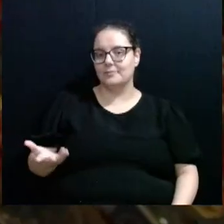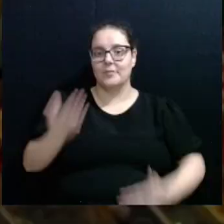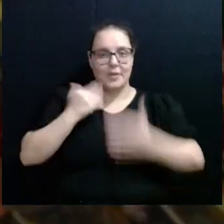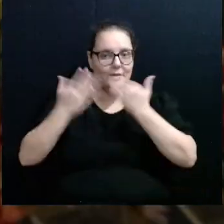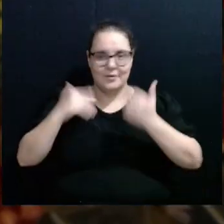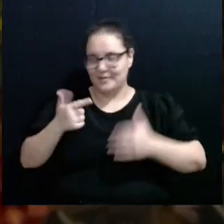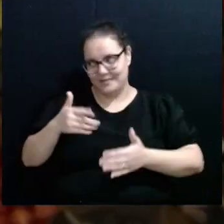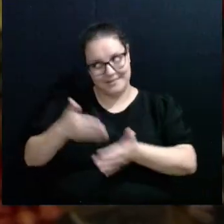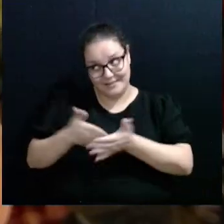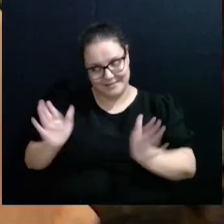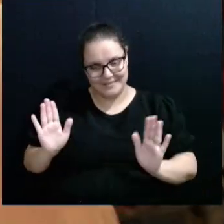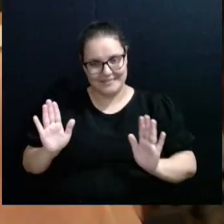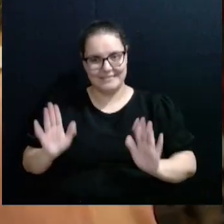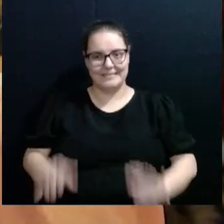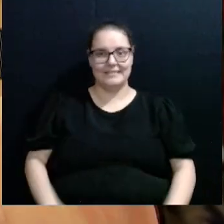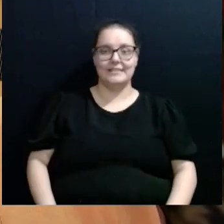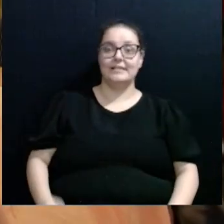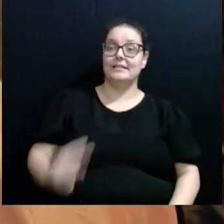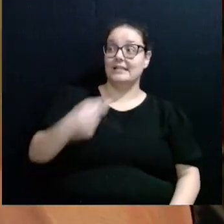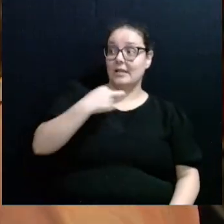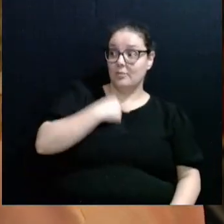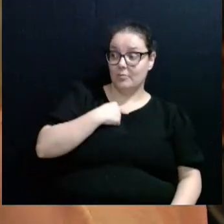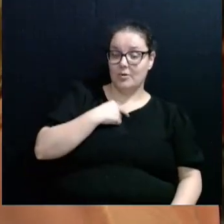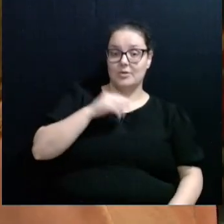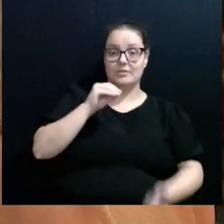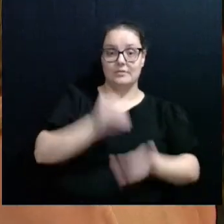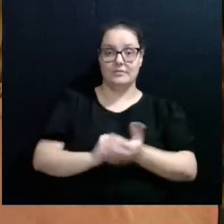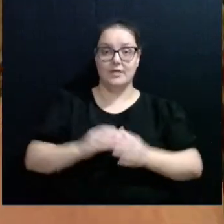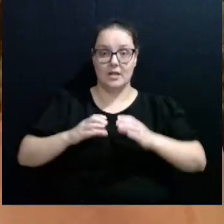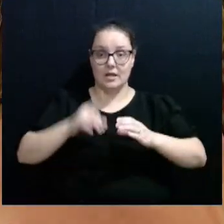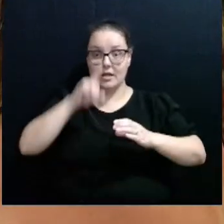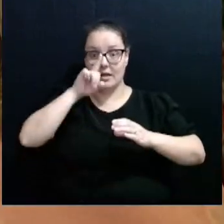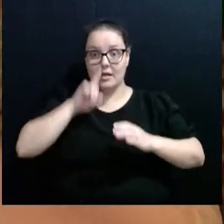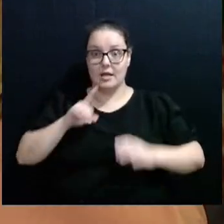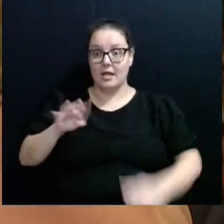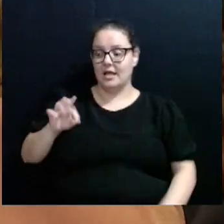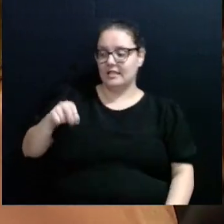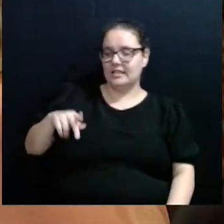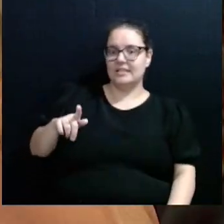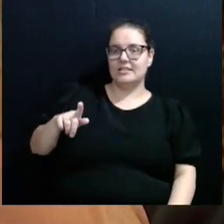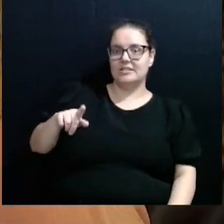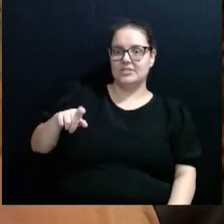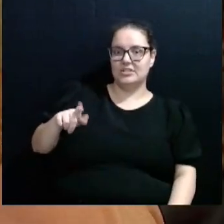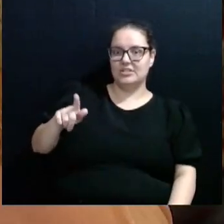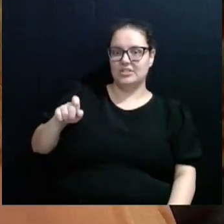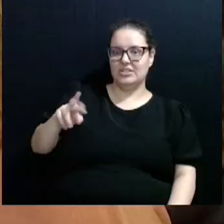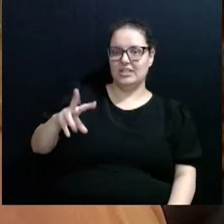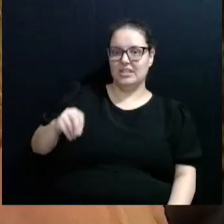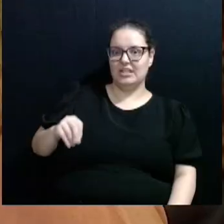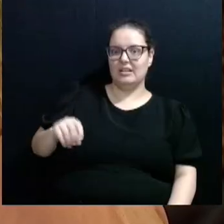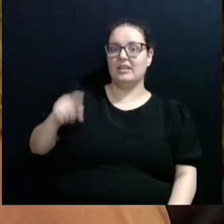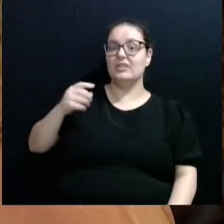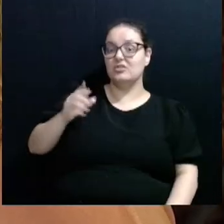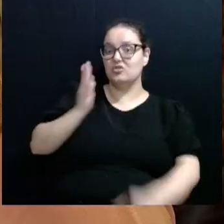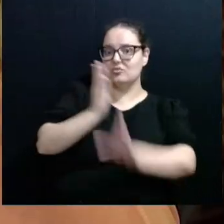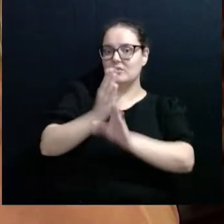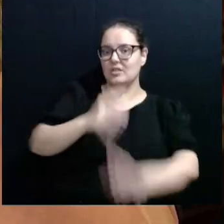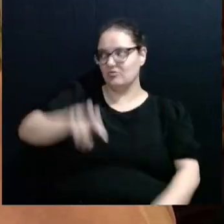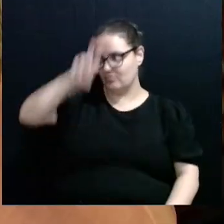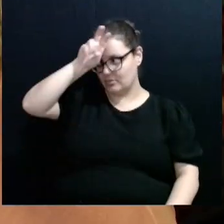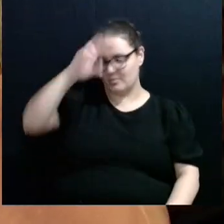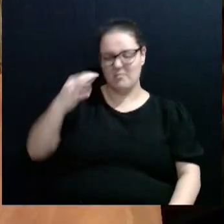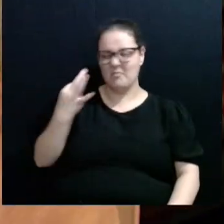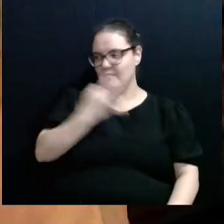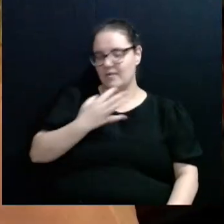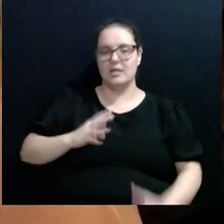Não pode faltar melão, tangerina, acabei de descobrir, vem do Egito, é maravilhosa. Uva, melancia